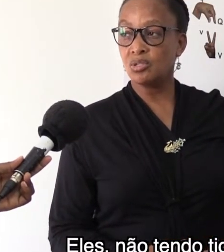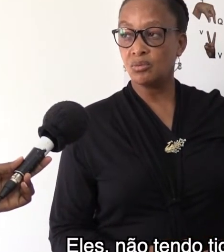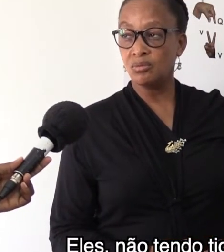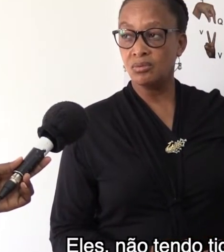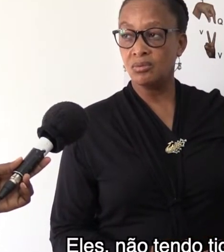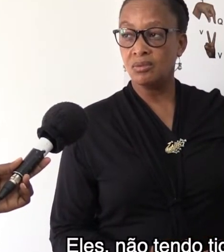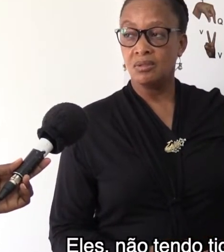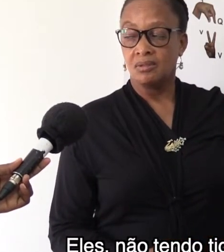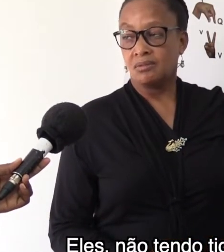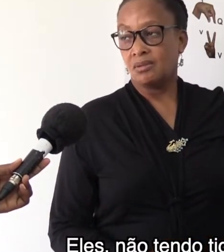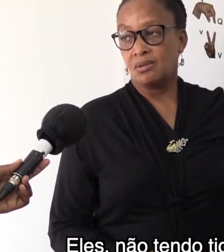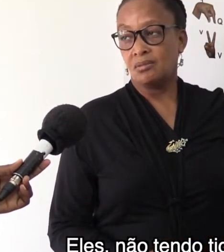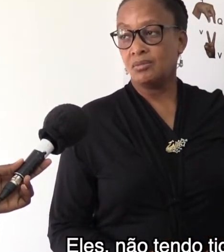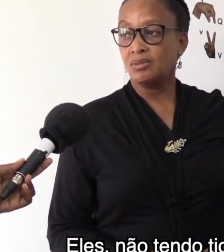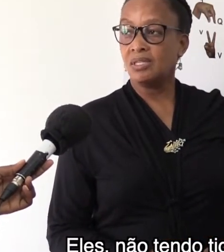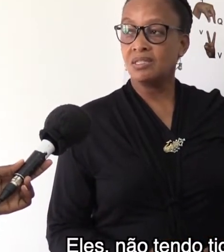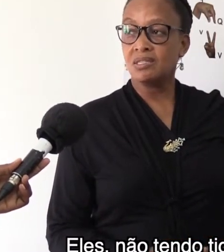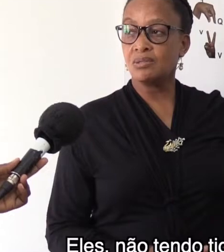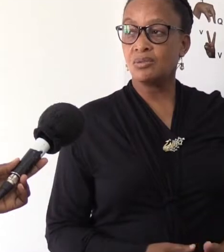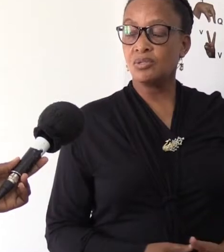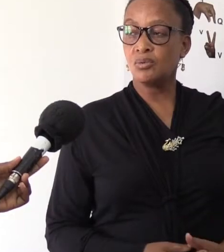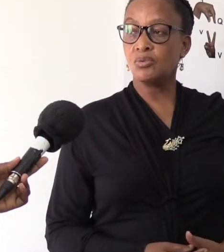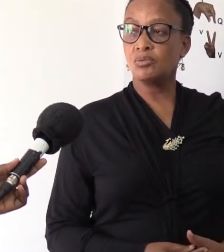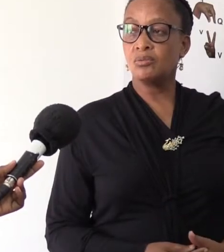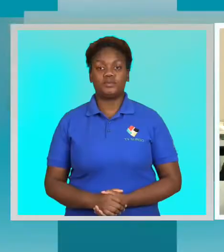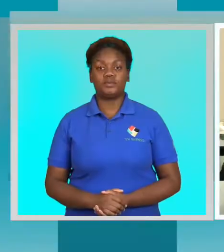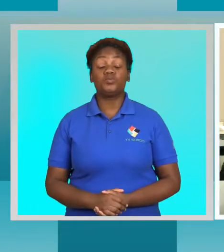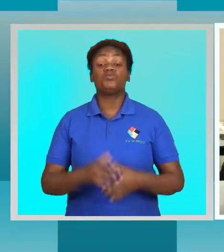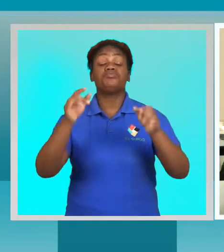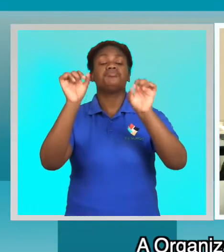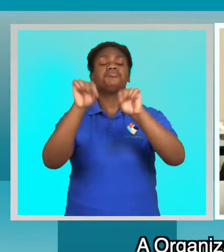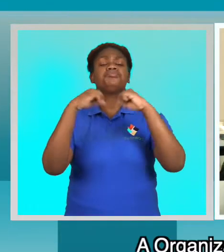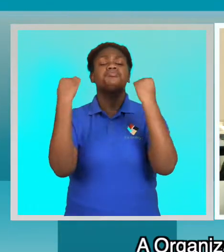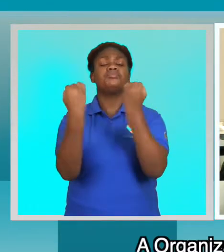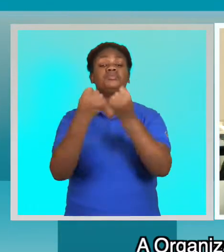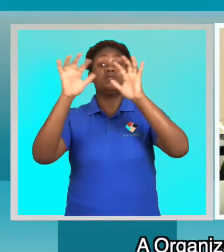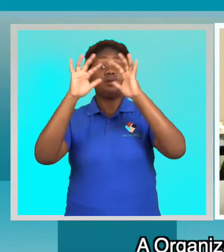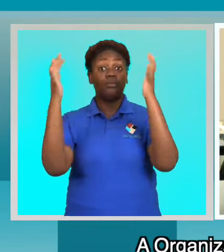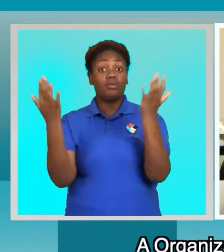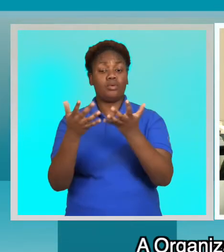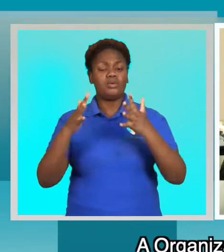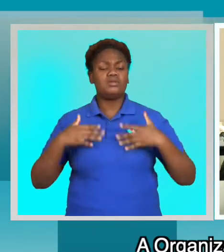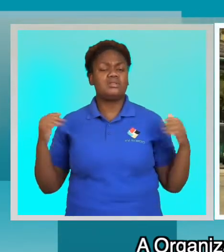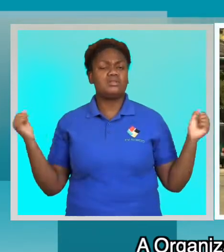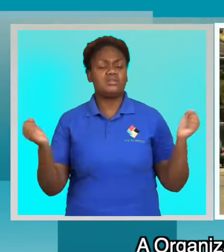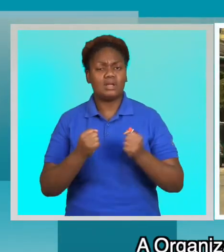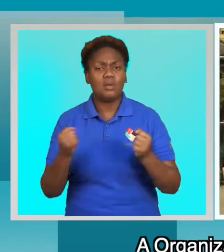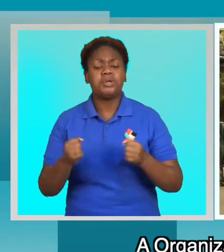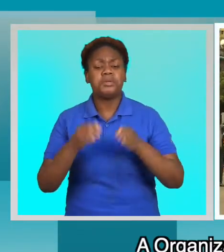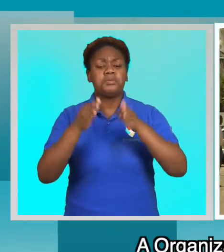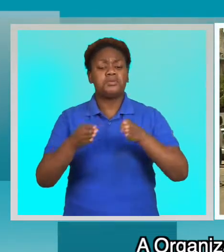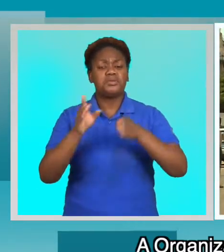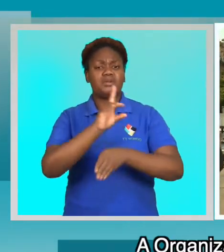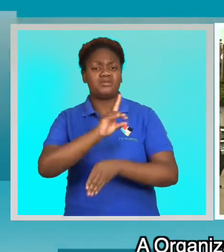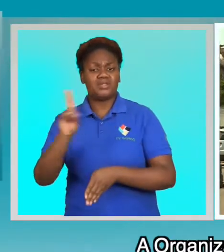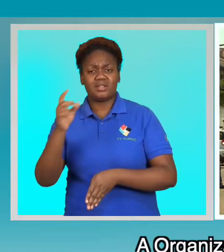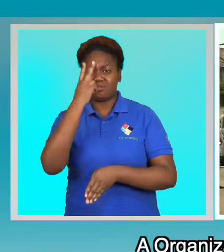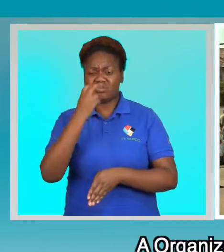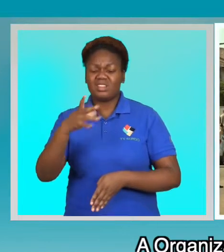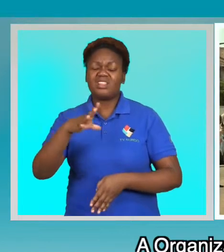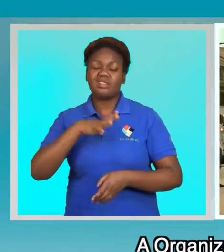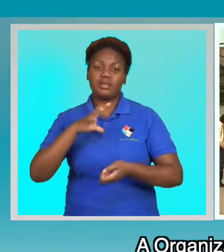segundo ciclo, então não têm acesso a esse curso. A Organização Mundial da Saúde estima que existem em